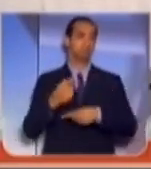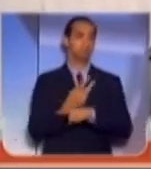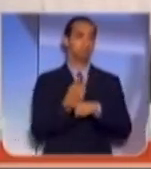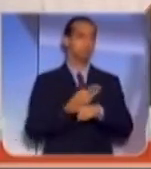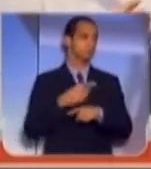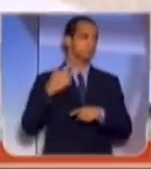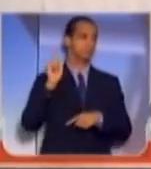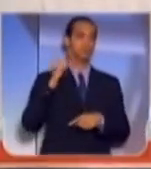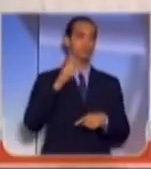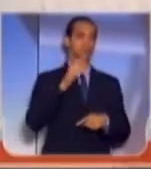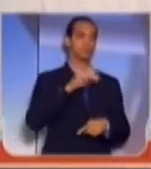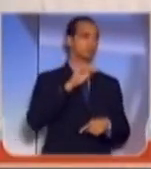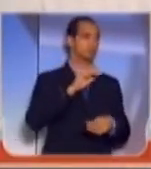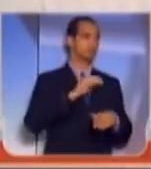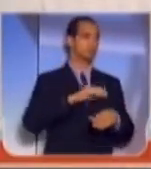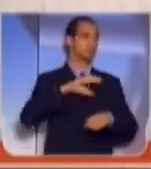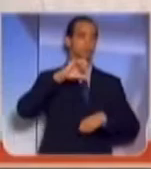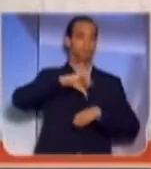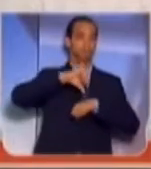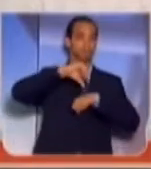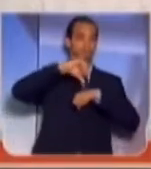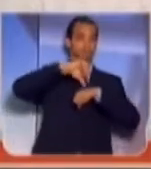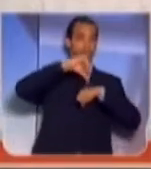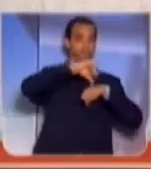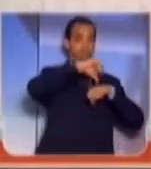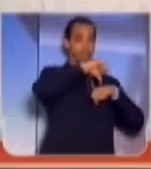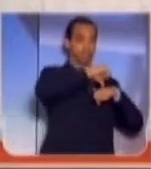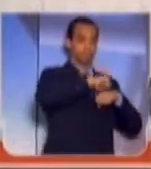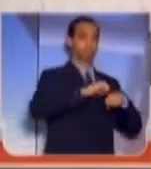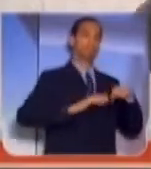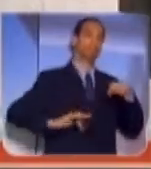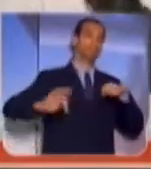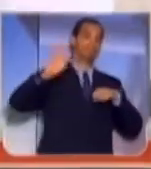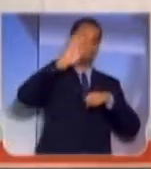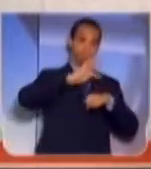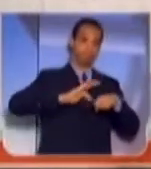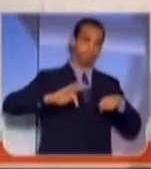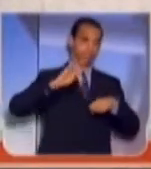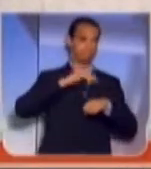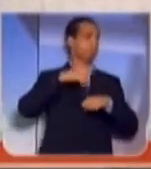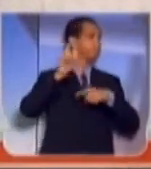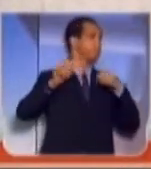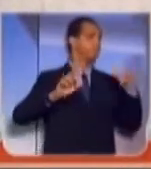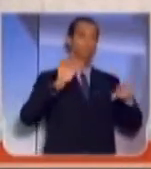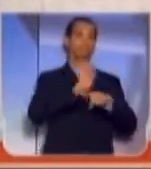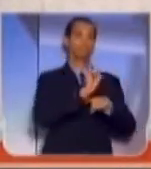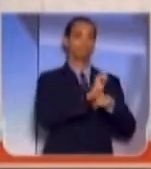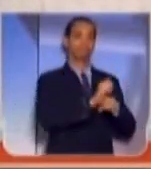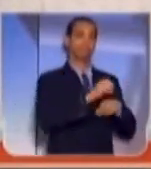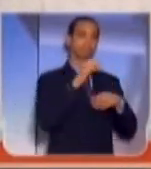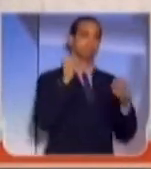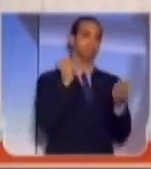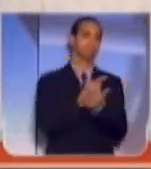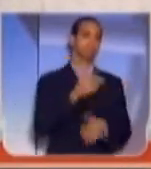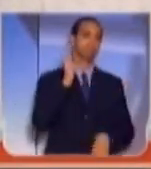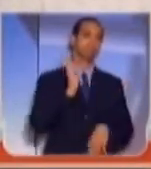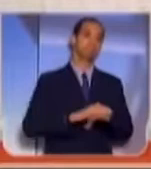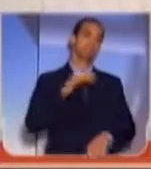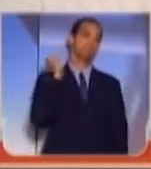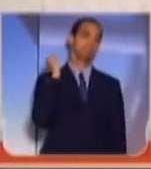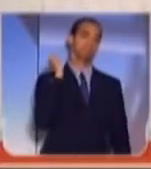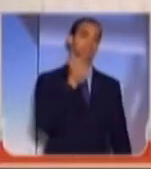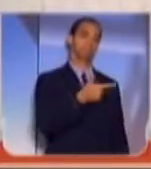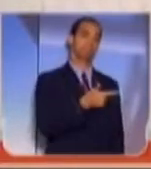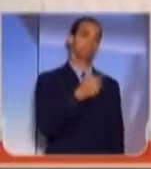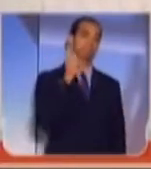em outros institutos porque nós temos institutos federais nós temos outros estados que é muito mais